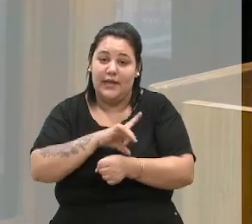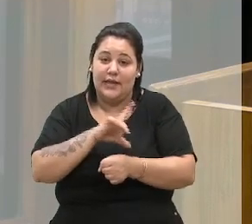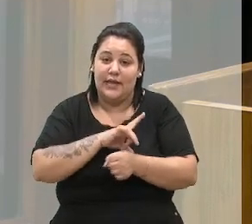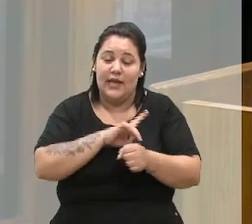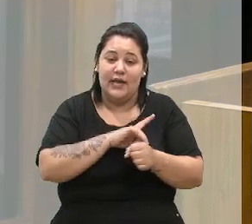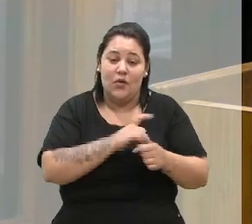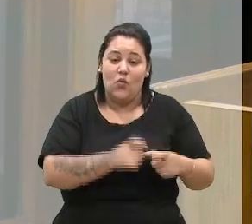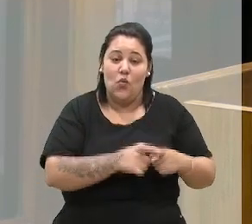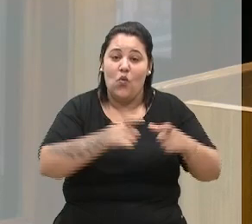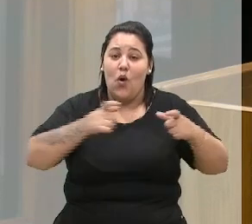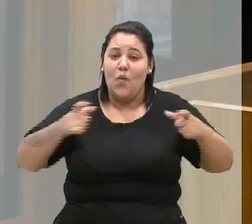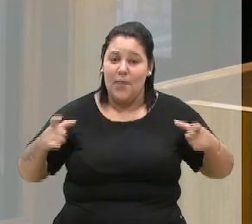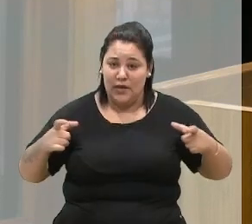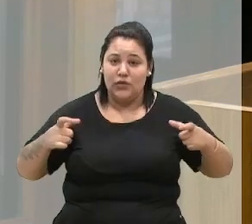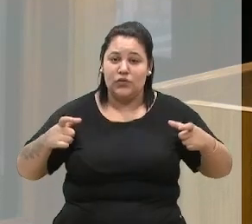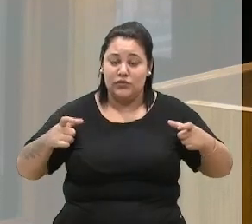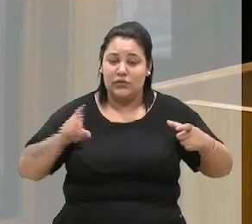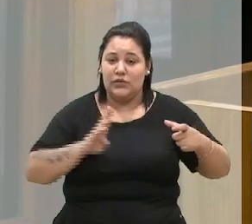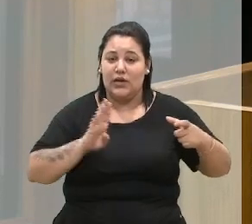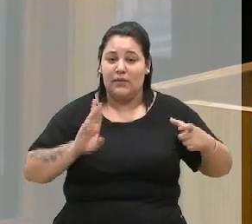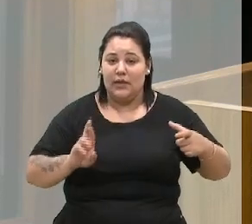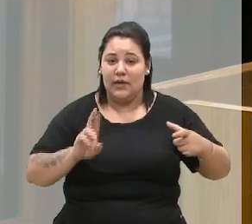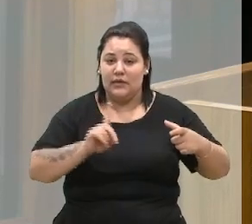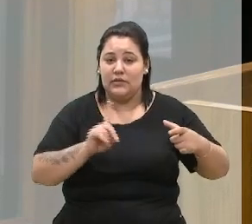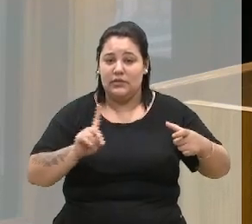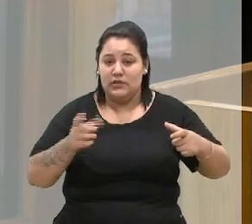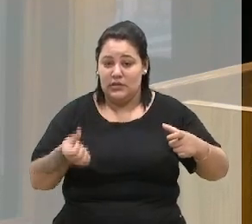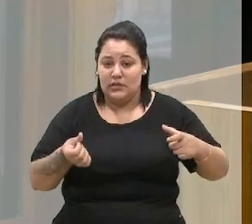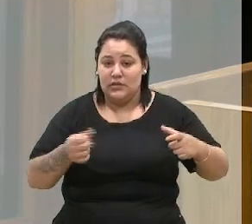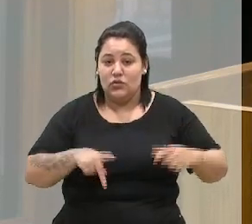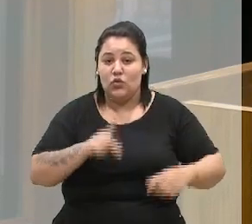duplicação aqui na BR-116, aqui no quilômetro